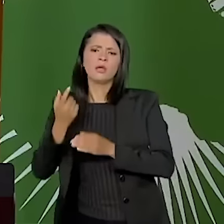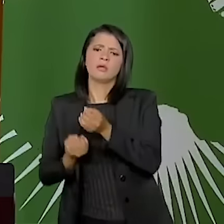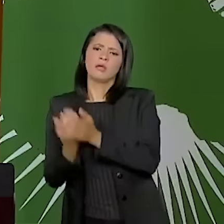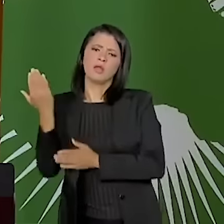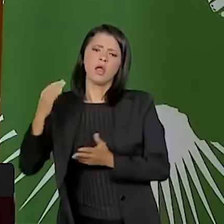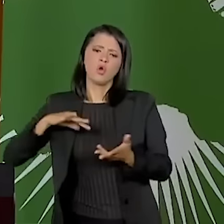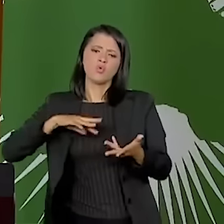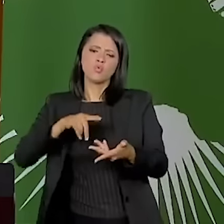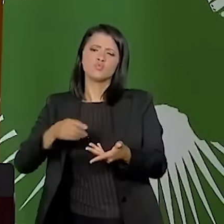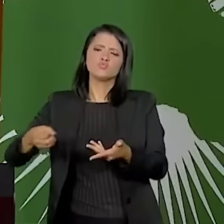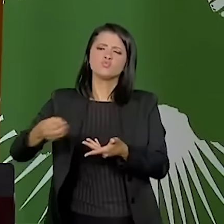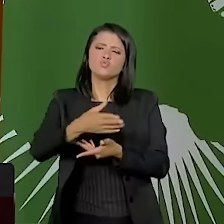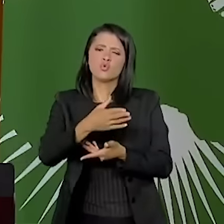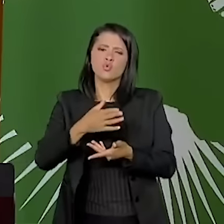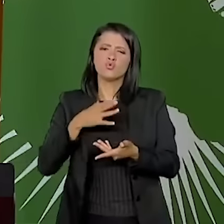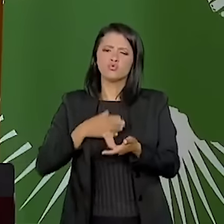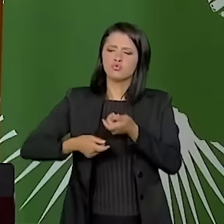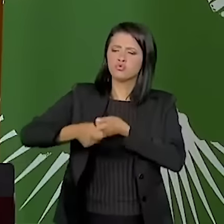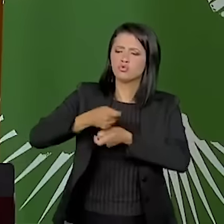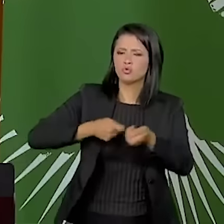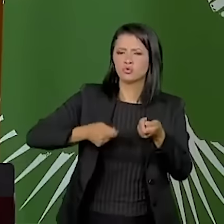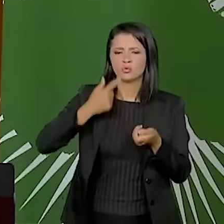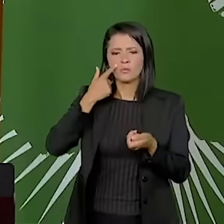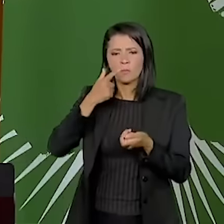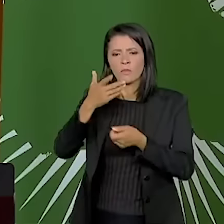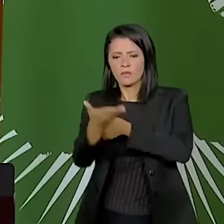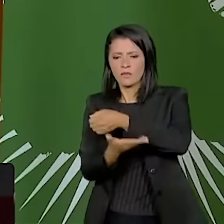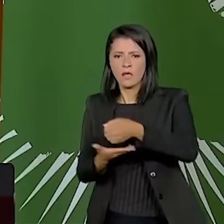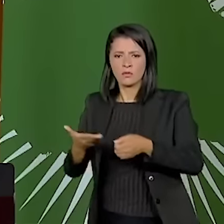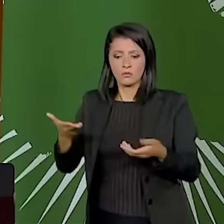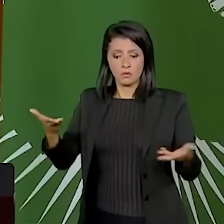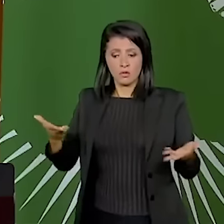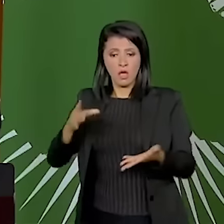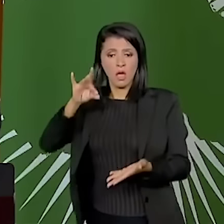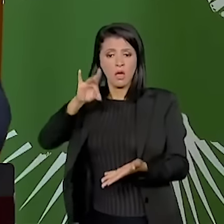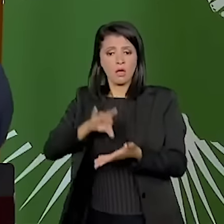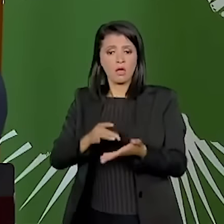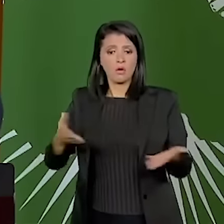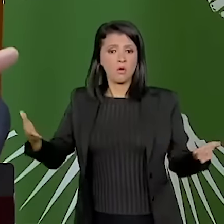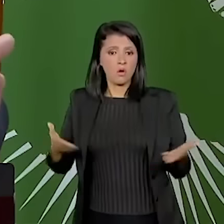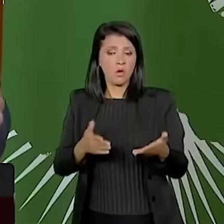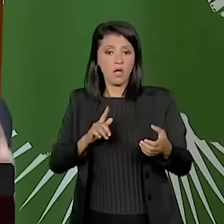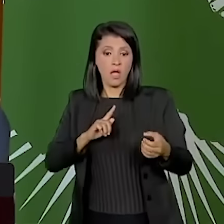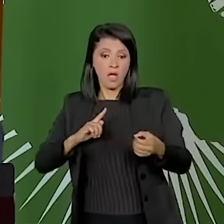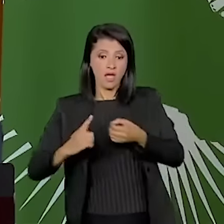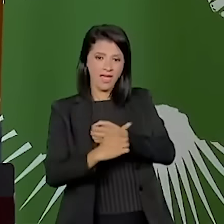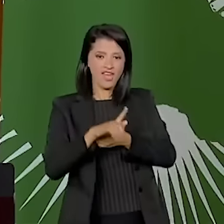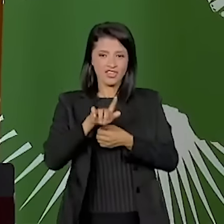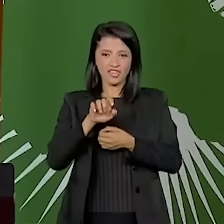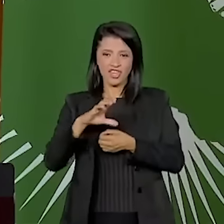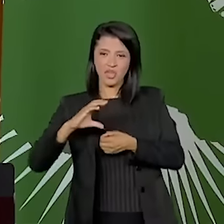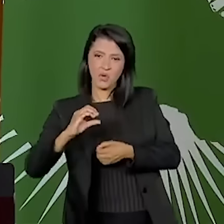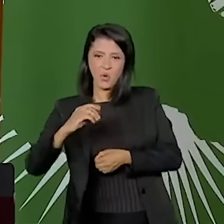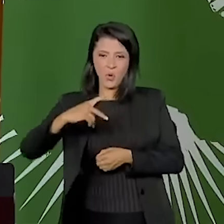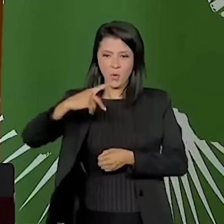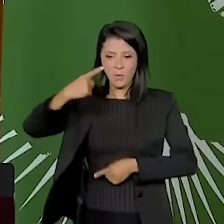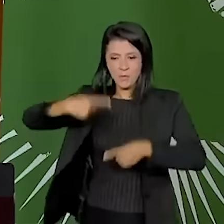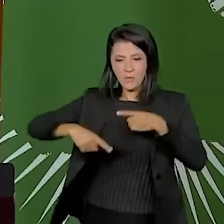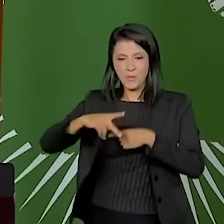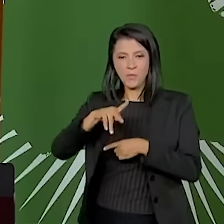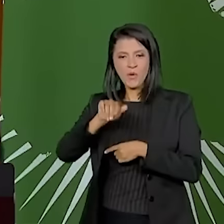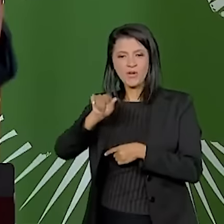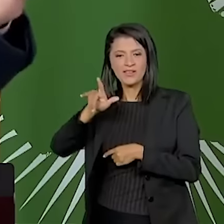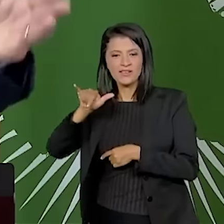geografia mundial balizada na realidade local. A geopolítica é outra, diferente de 45, diferente